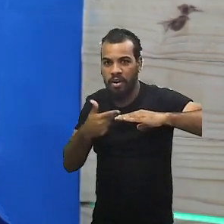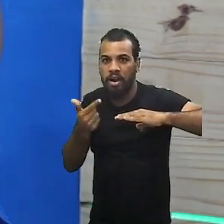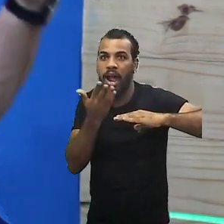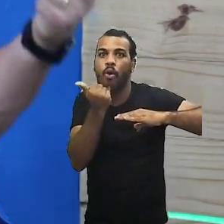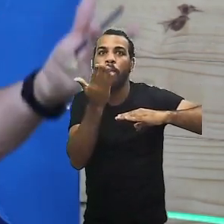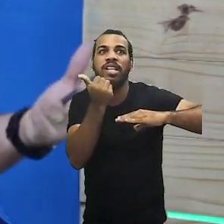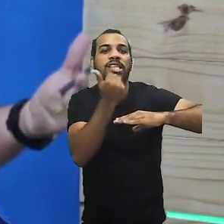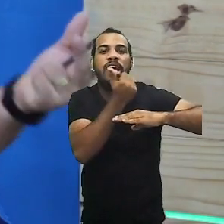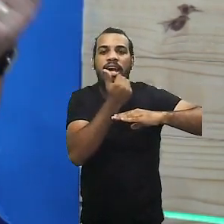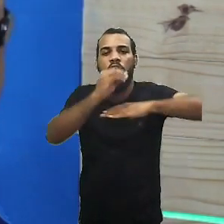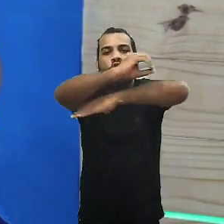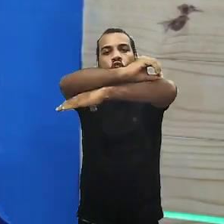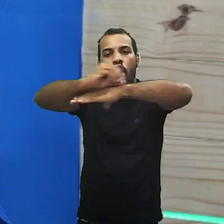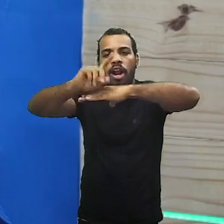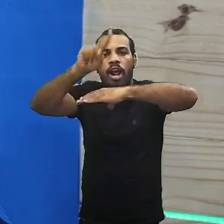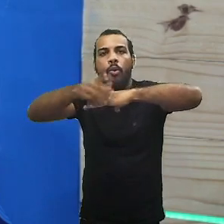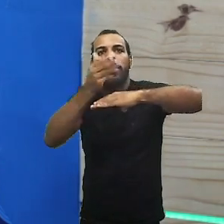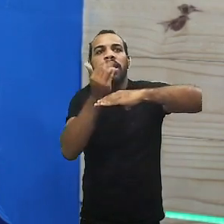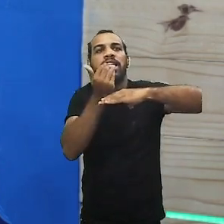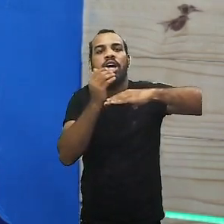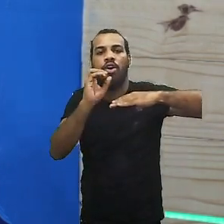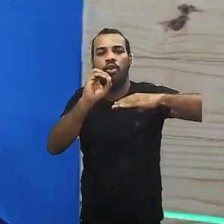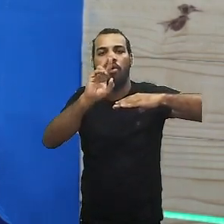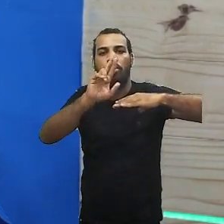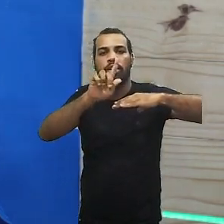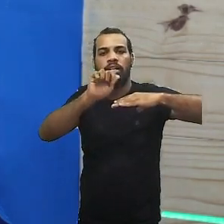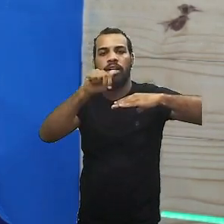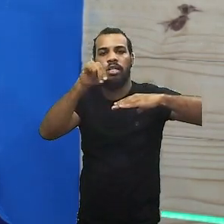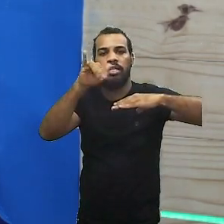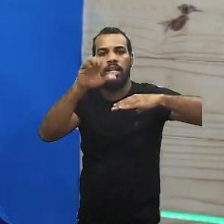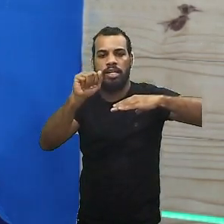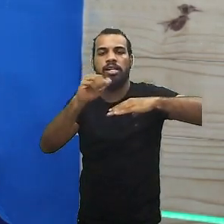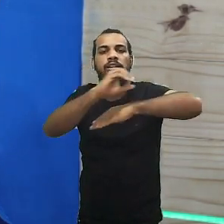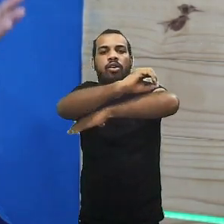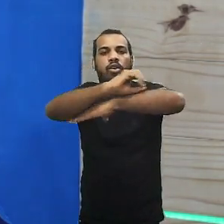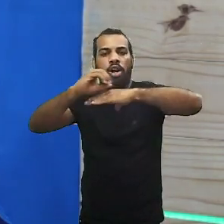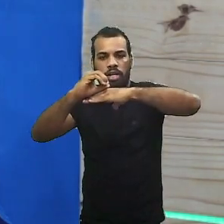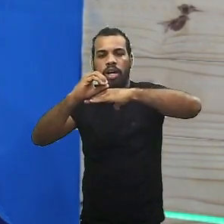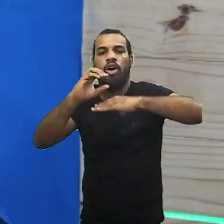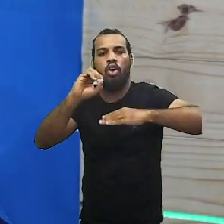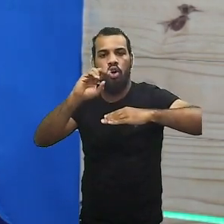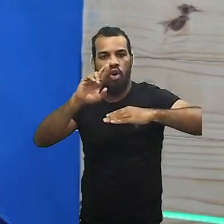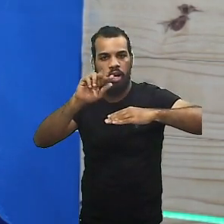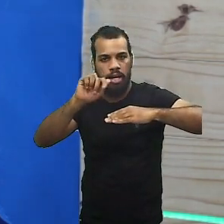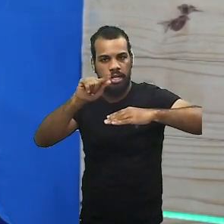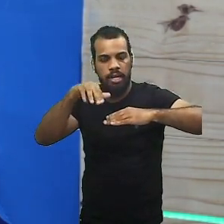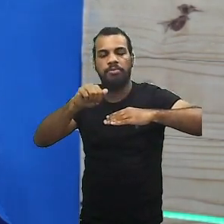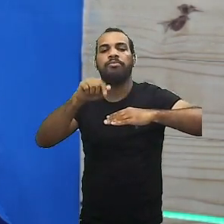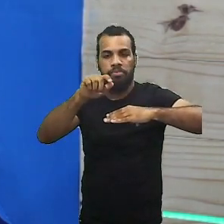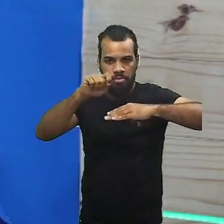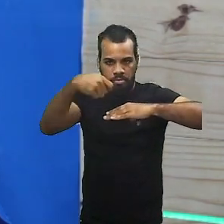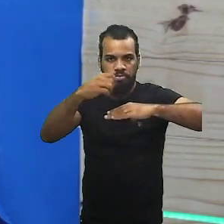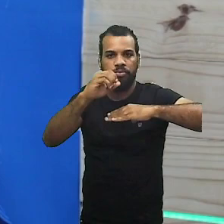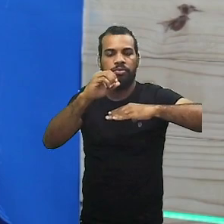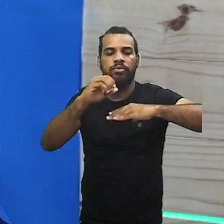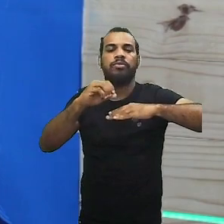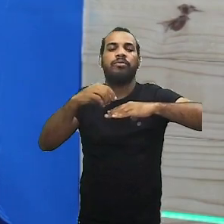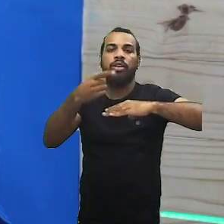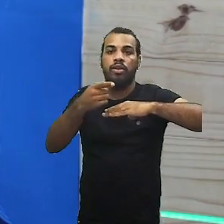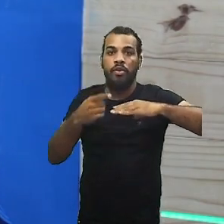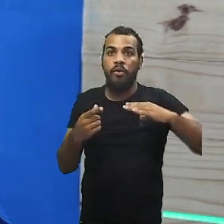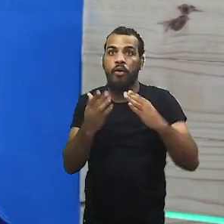de comida. Então, como você surgiu num ambiente que tem muita comida, você não poderia ser produtor, você